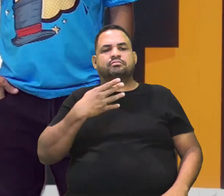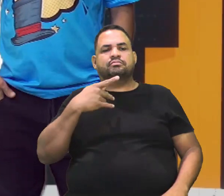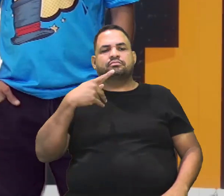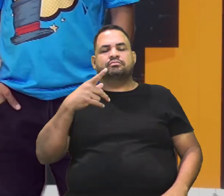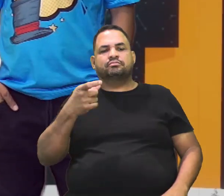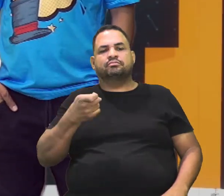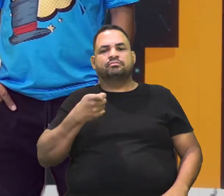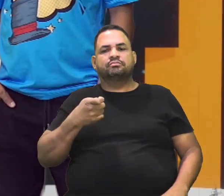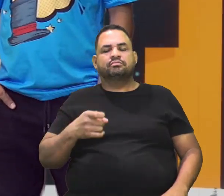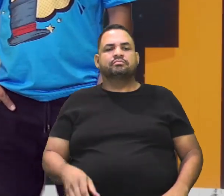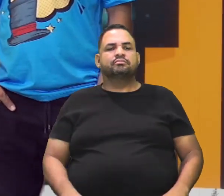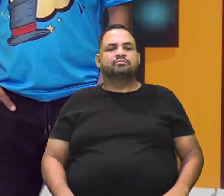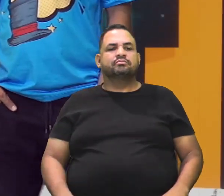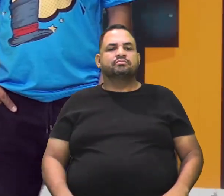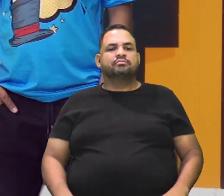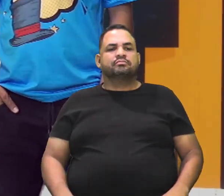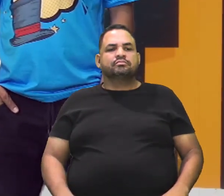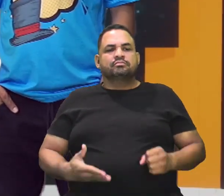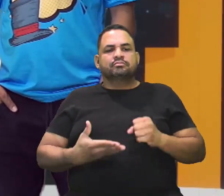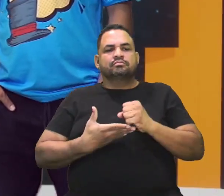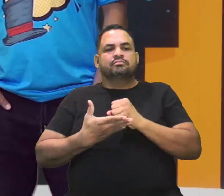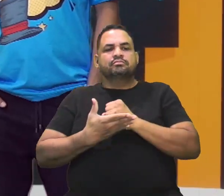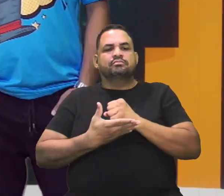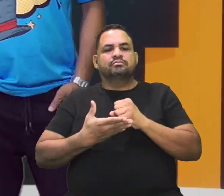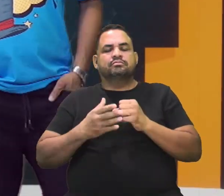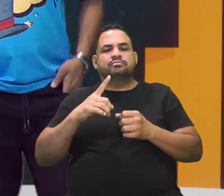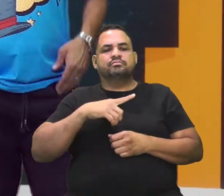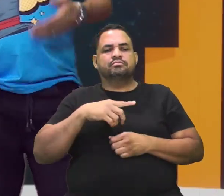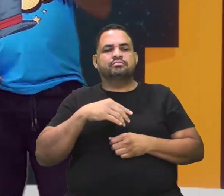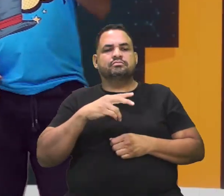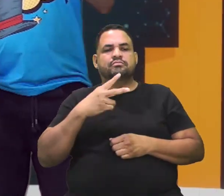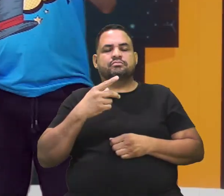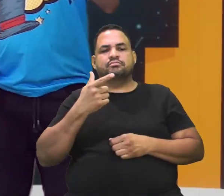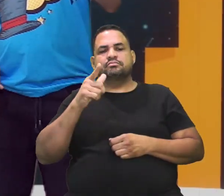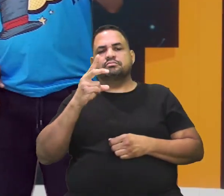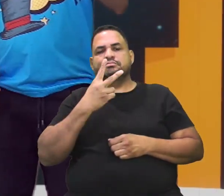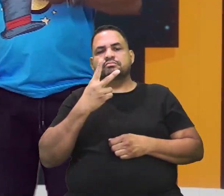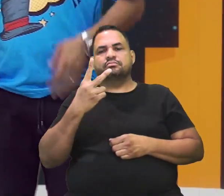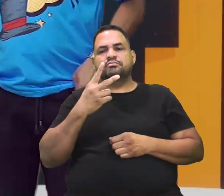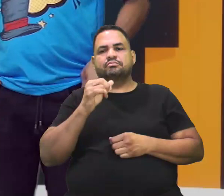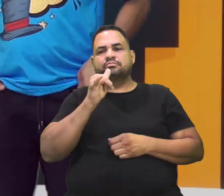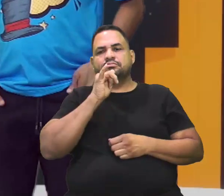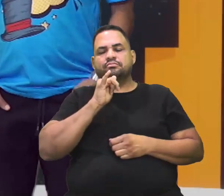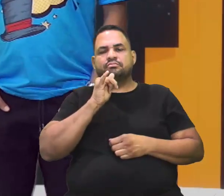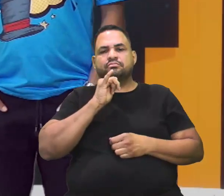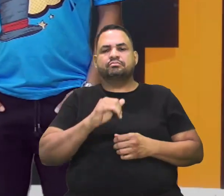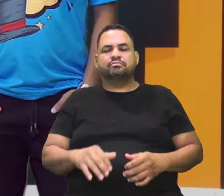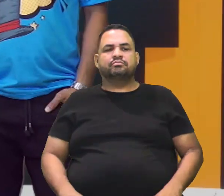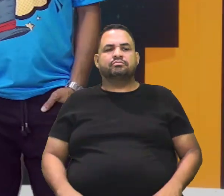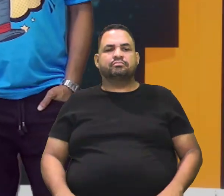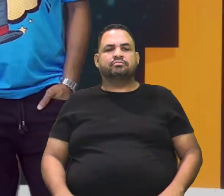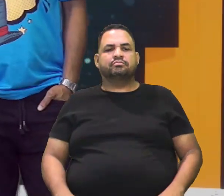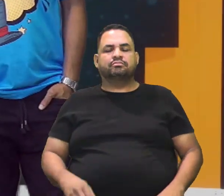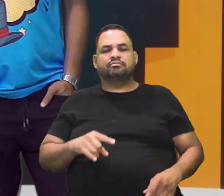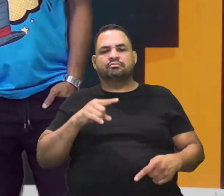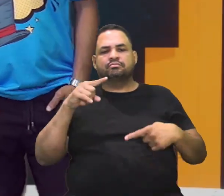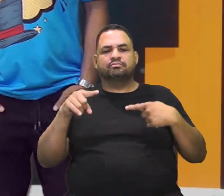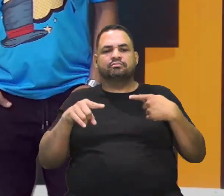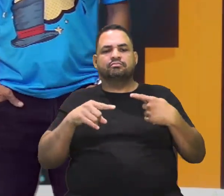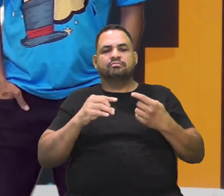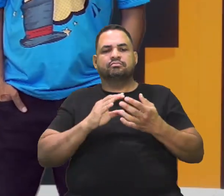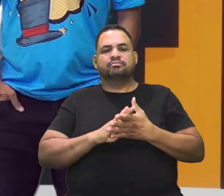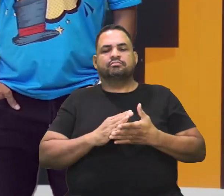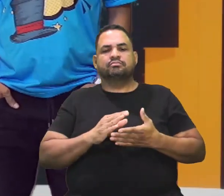Nesses 2 casos, né? 4px. Com base nisso, a gente já sabe que os outros 2 exemplos vai ser 4py. 4py. Né? Porque agora o meu foco vai estar